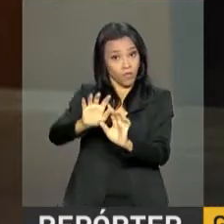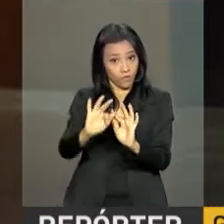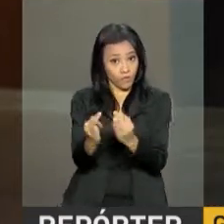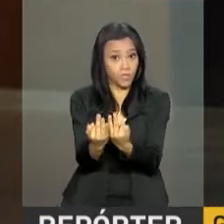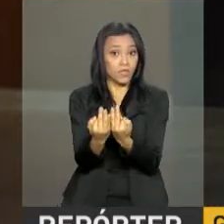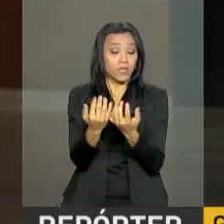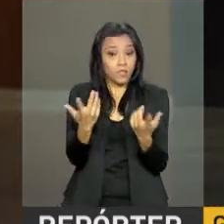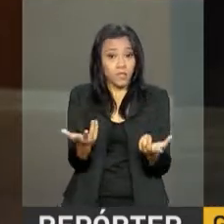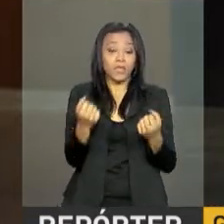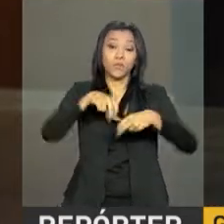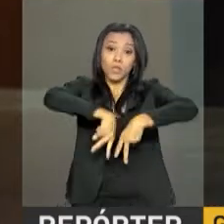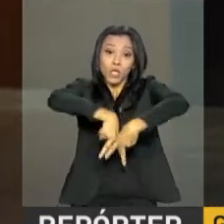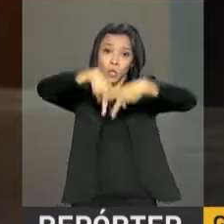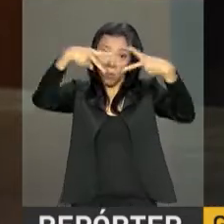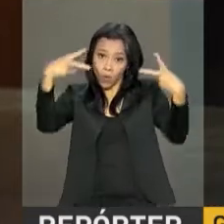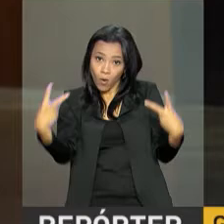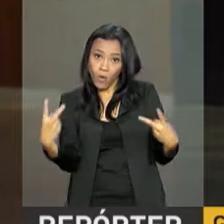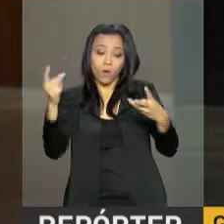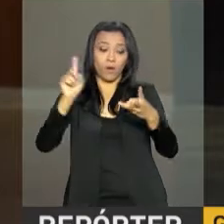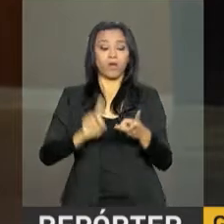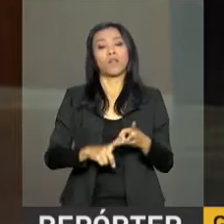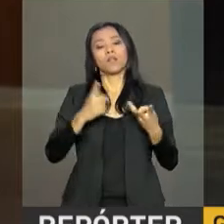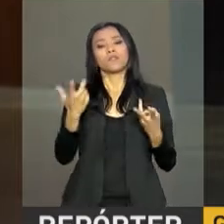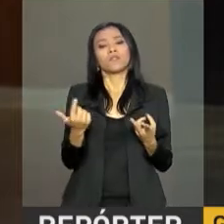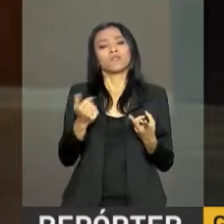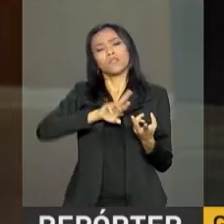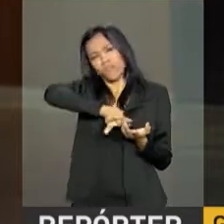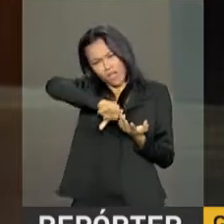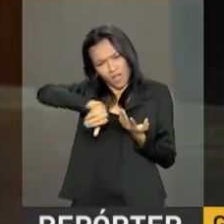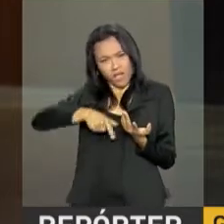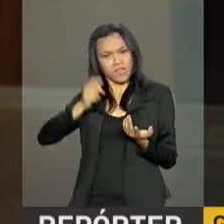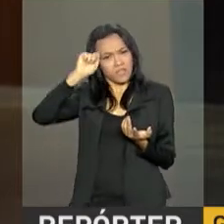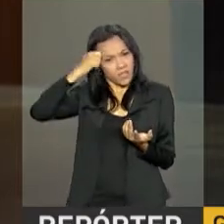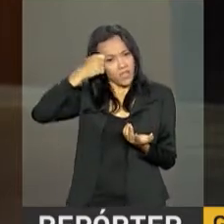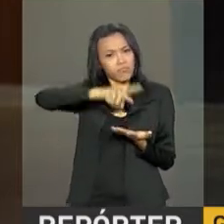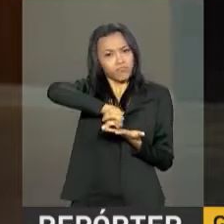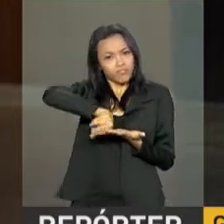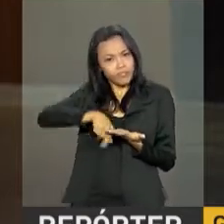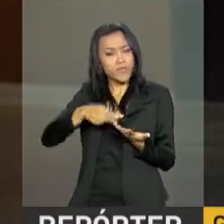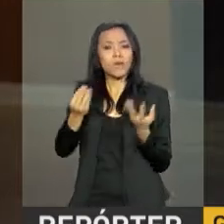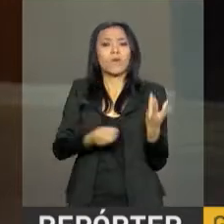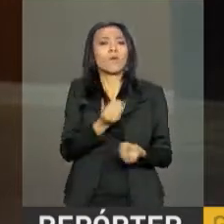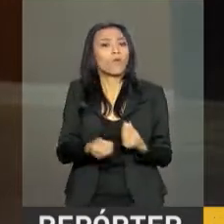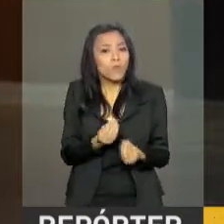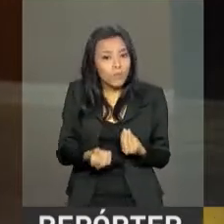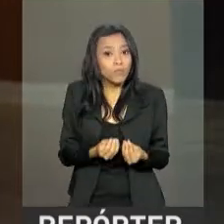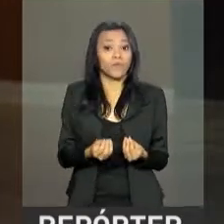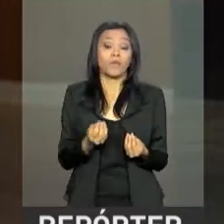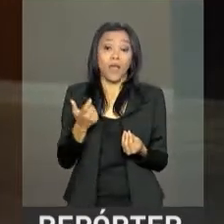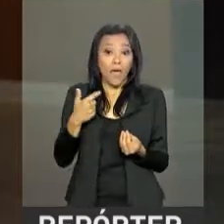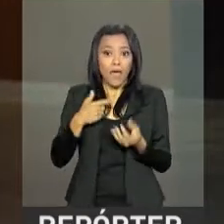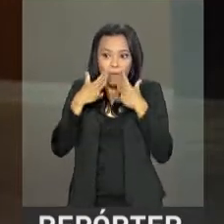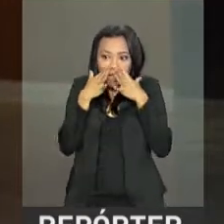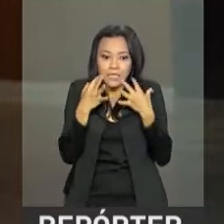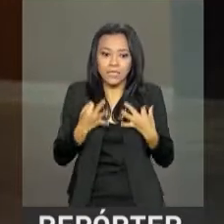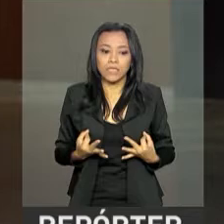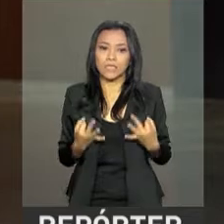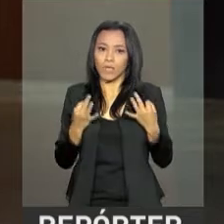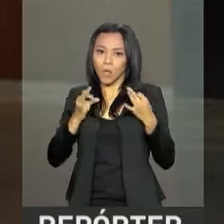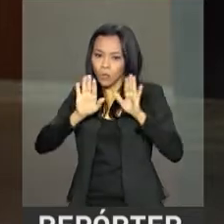quilombolas quanto para a promoção da igualdade racial no geral é trabalhar o suas através das especificidades